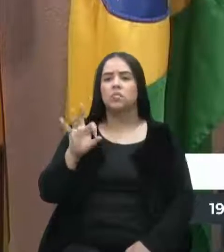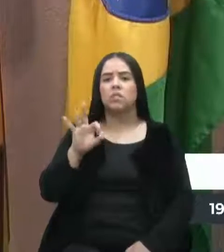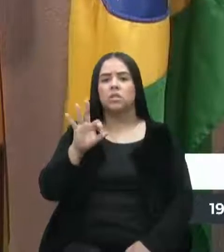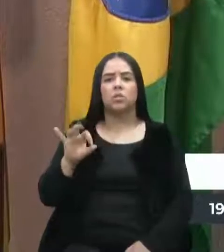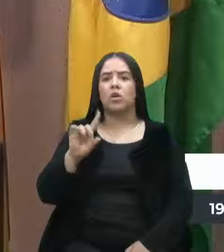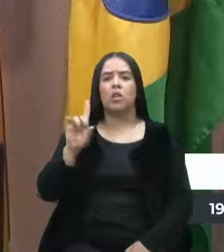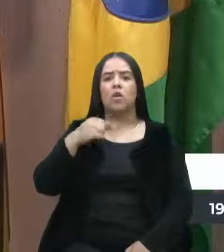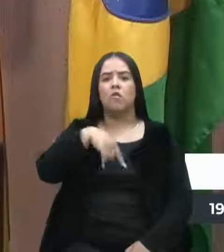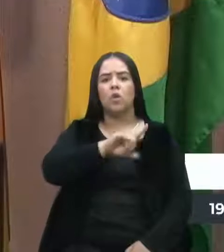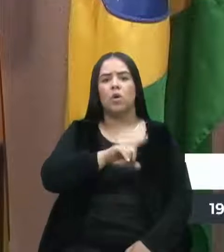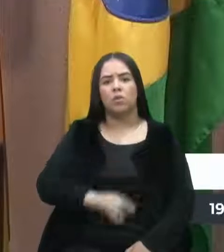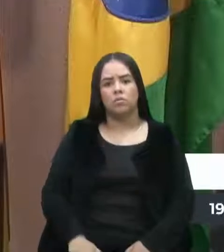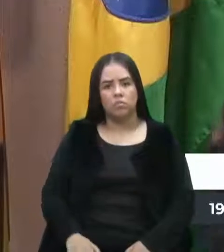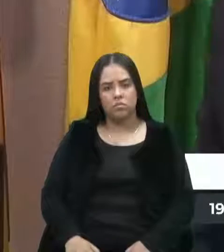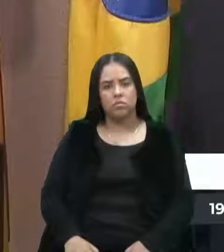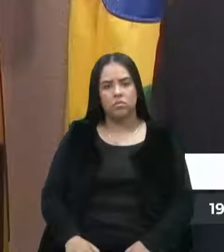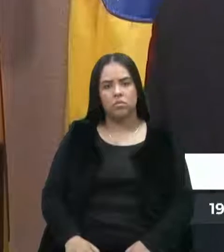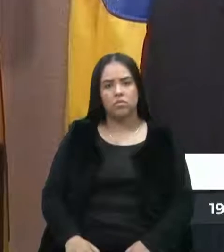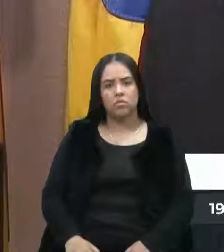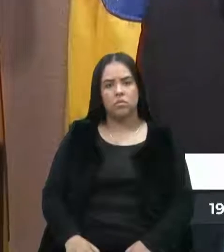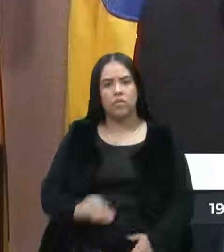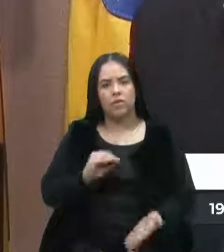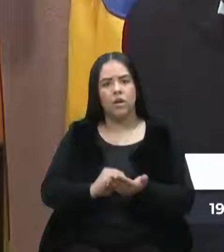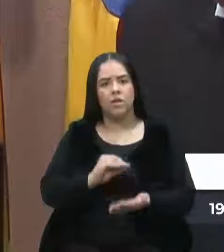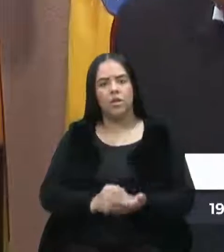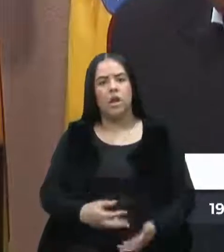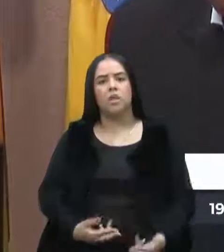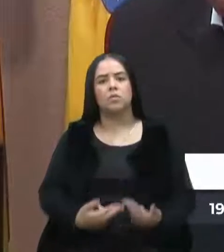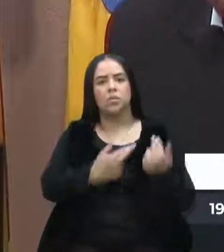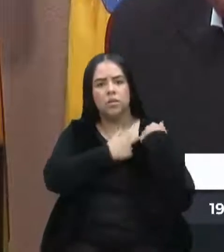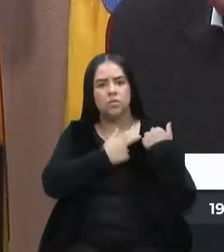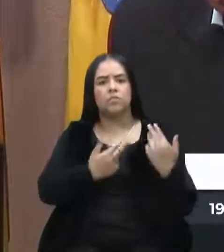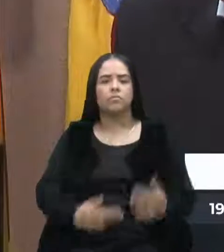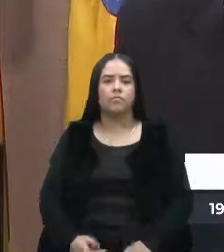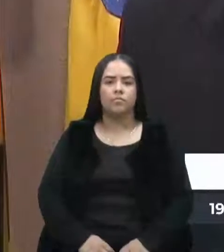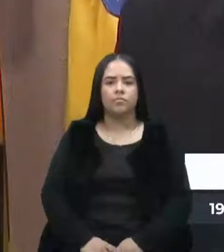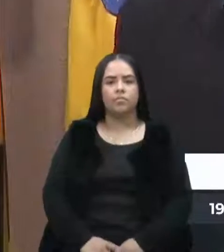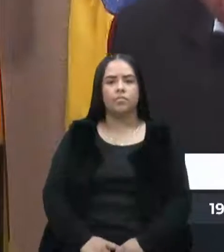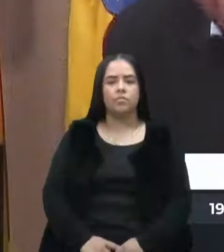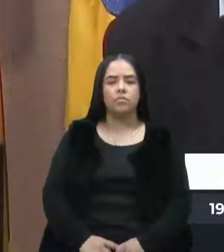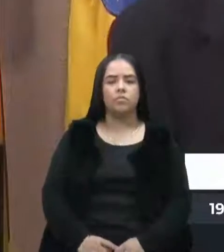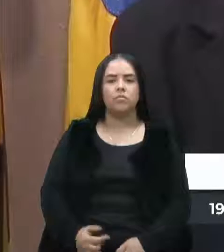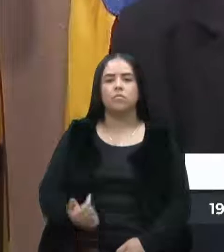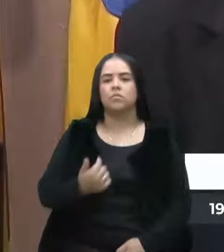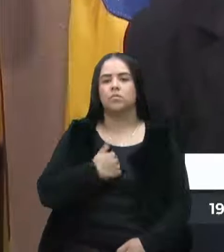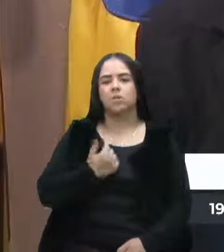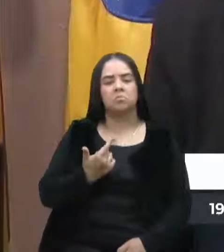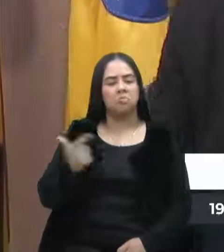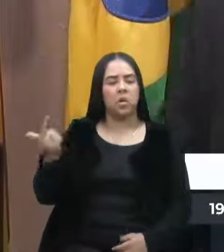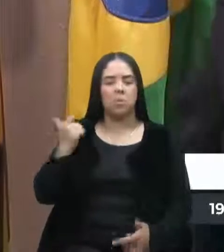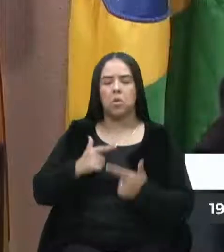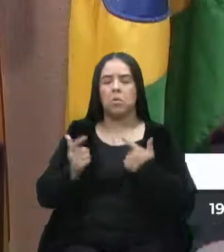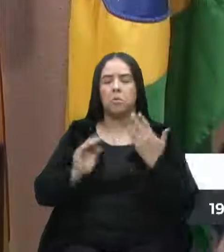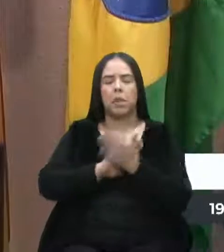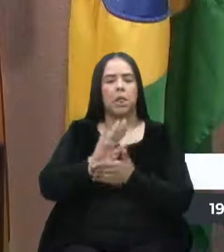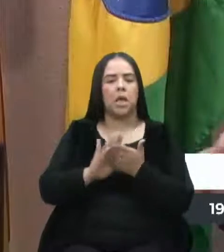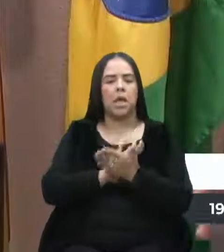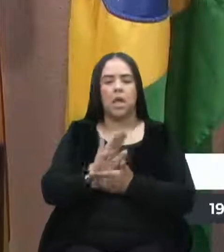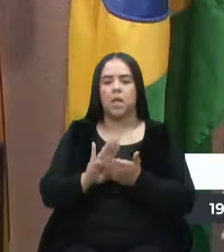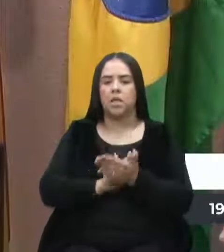irresponsáveis e bom então eu não tenho problema nenhum de elogiar e criticar